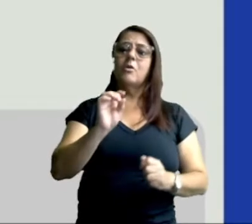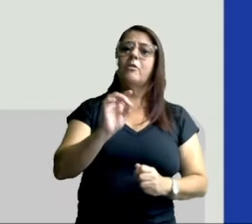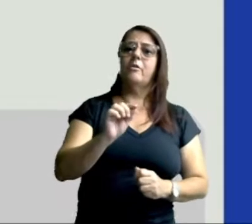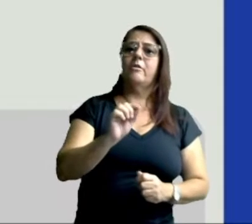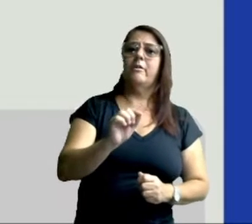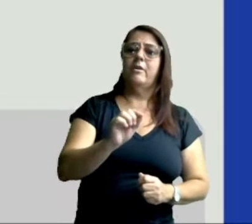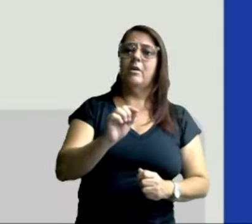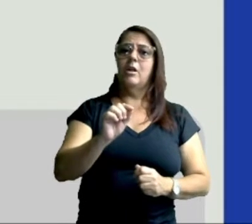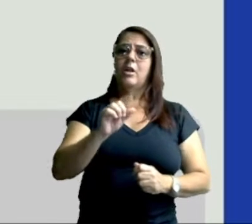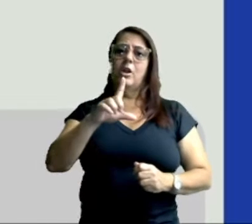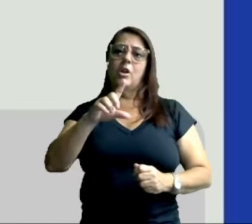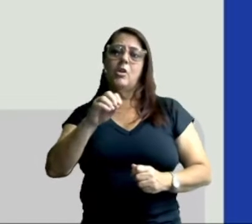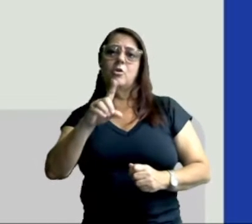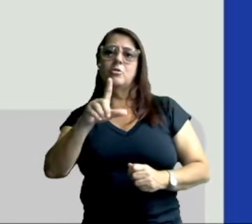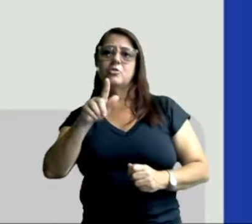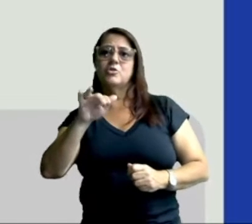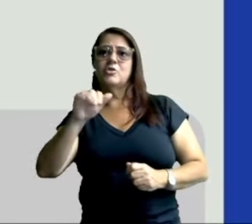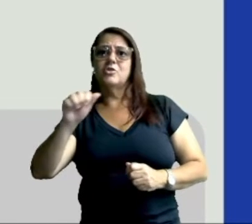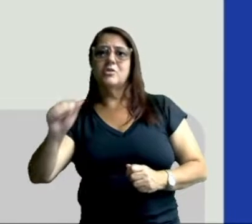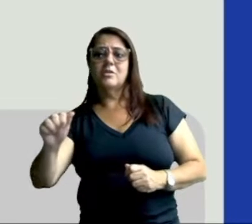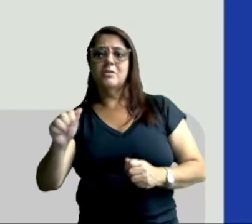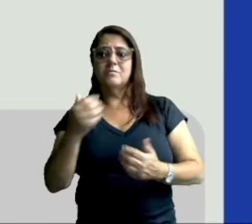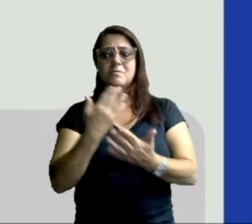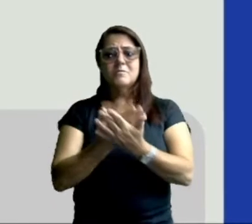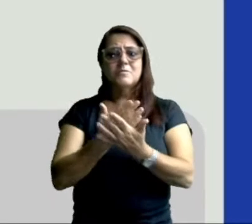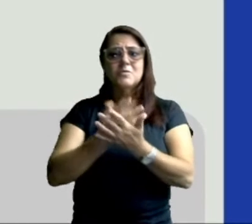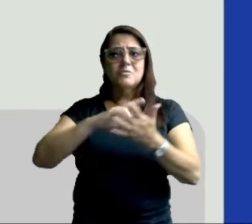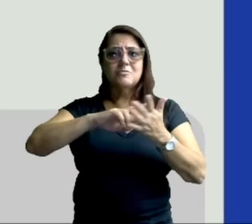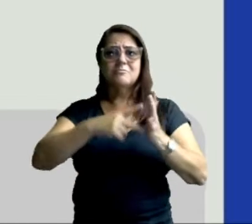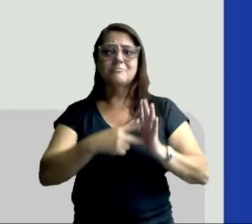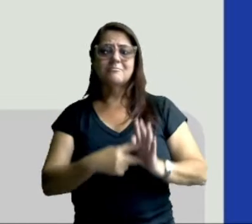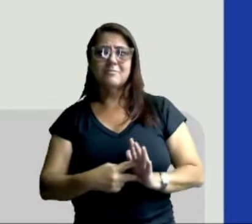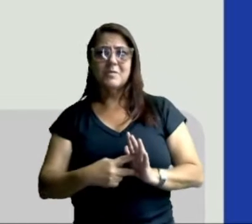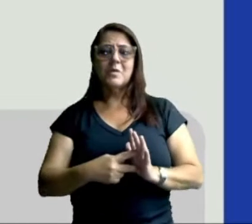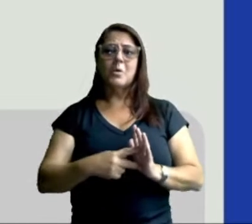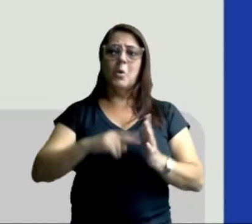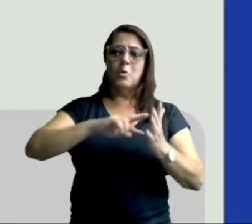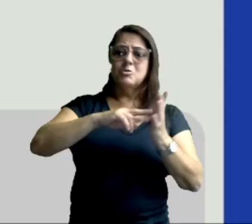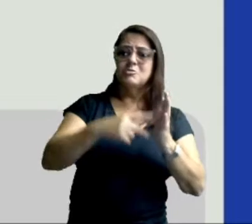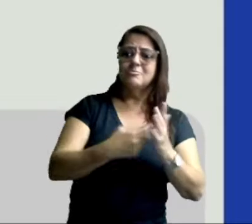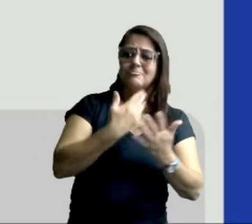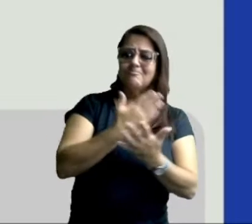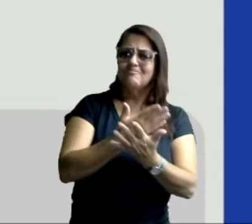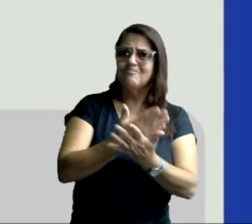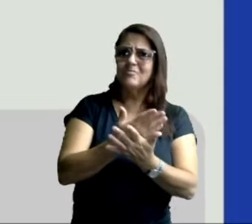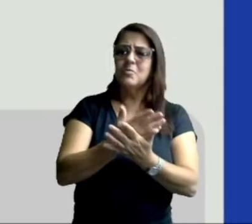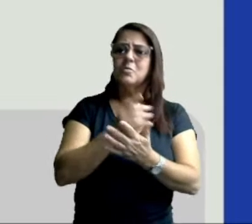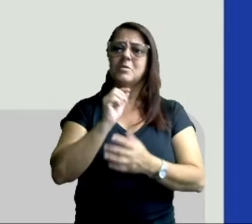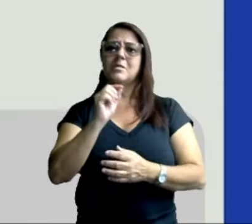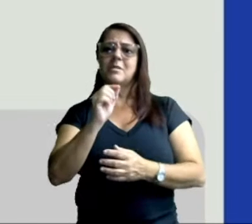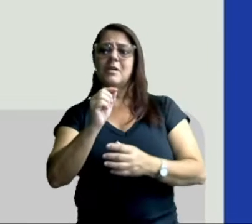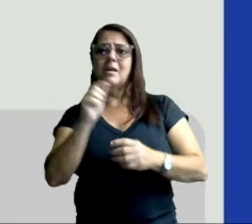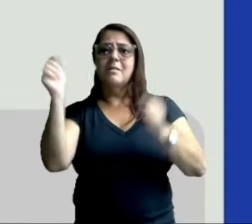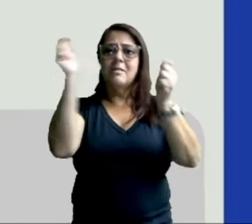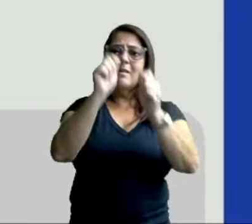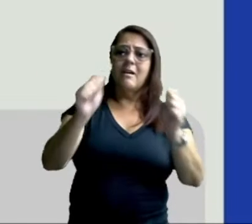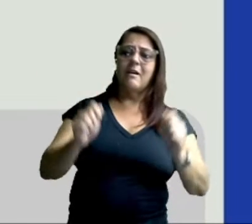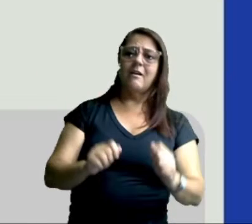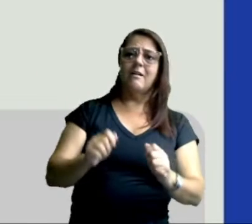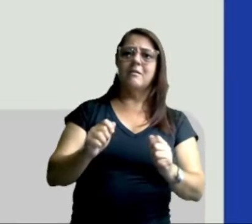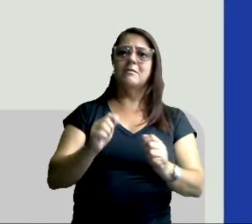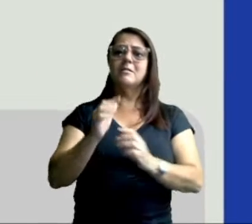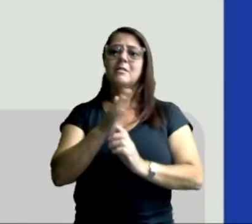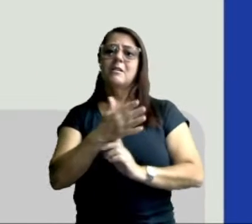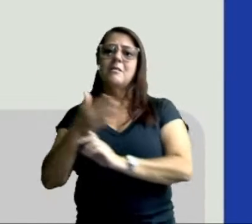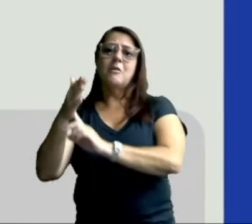e logia significa estudo. Portanto, é o estudo da técnica, o estudo da arte, o estudo